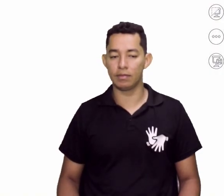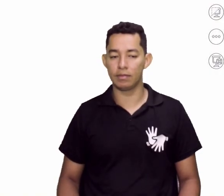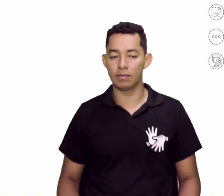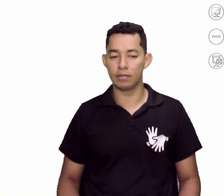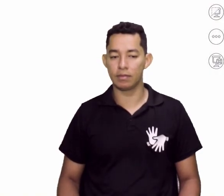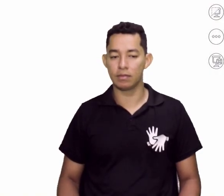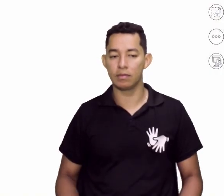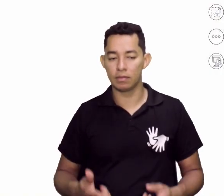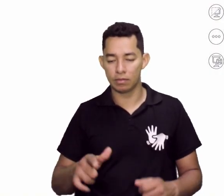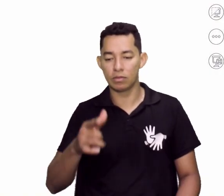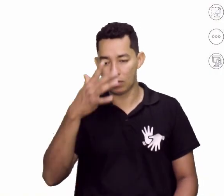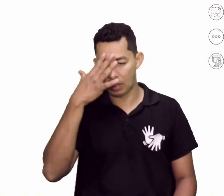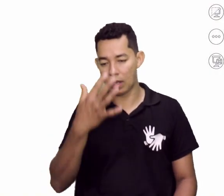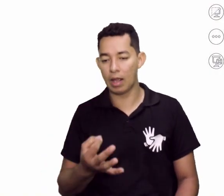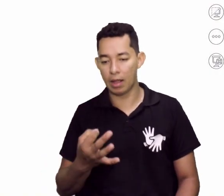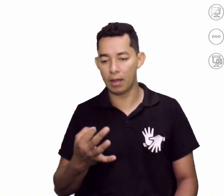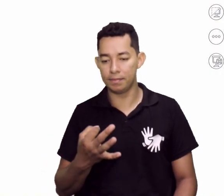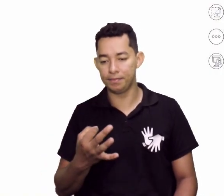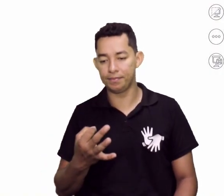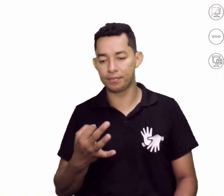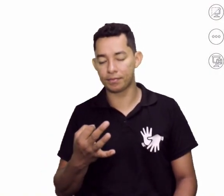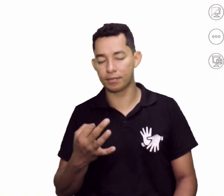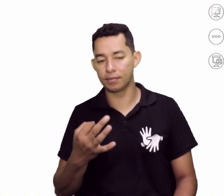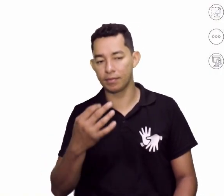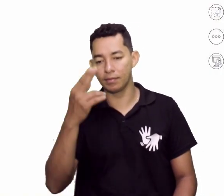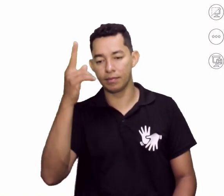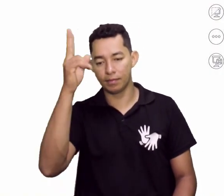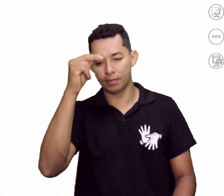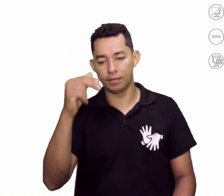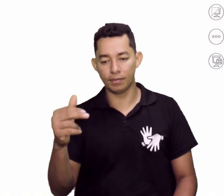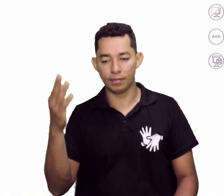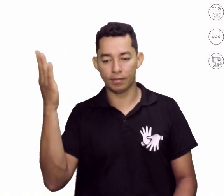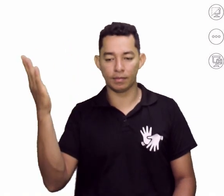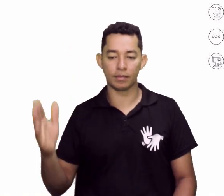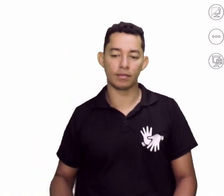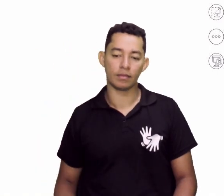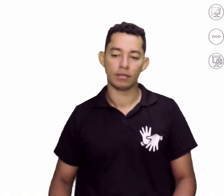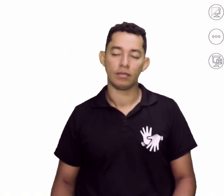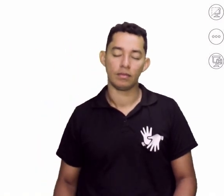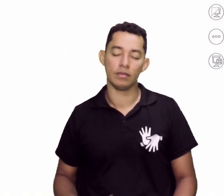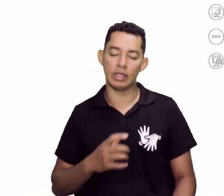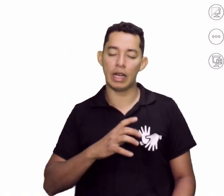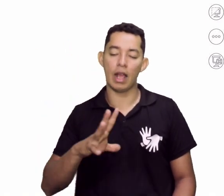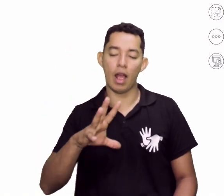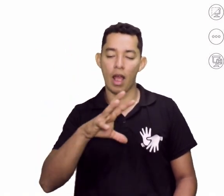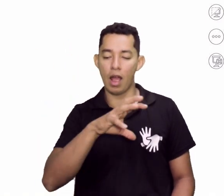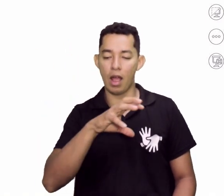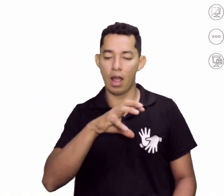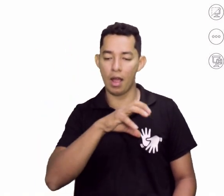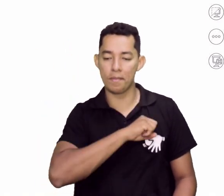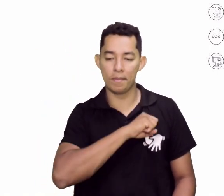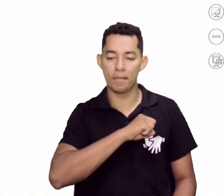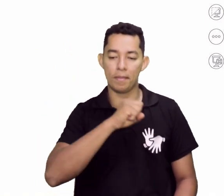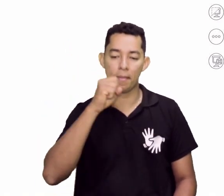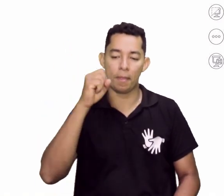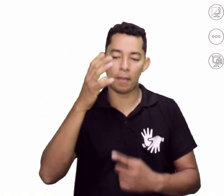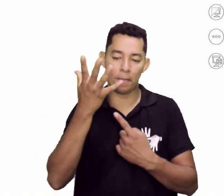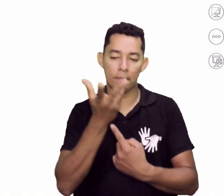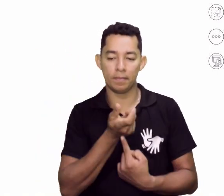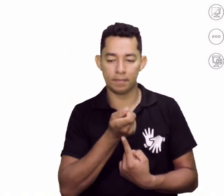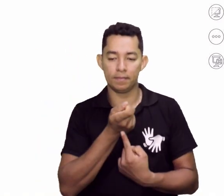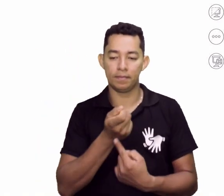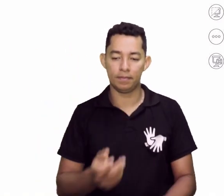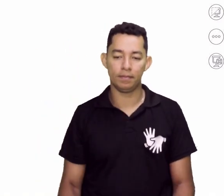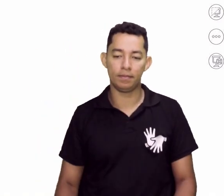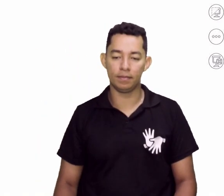interpretar, seja uma pessoa que gosta de interpretar as coisas, seja uma pessoa que tenha um amor pela arte muito grande, né? Porque